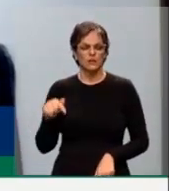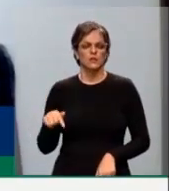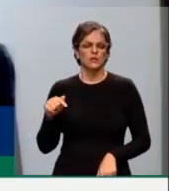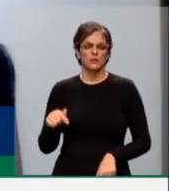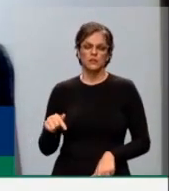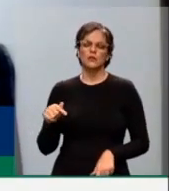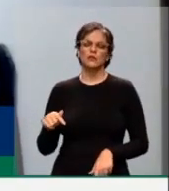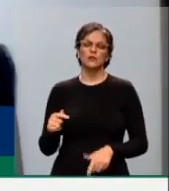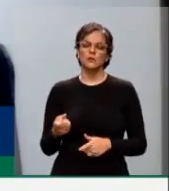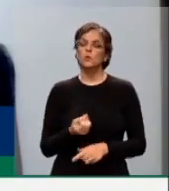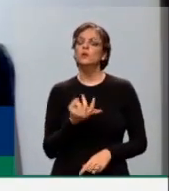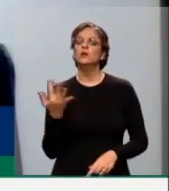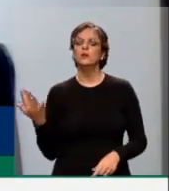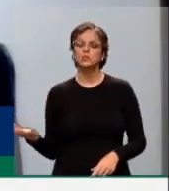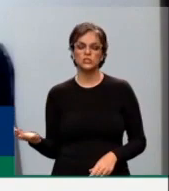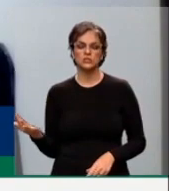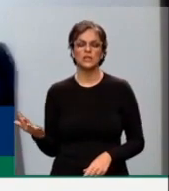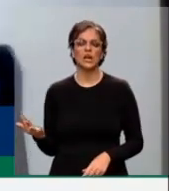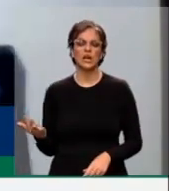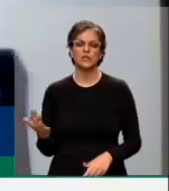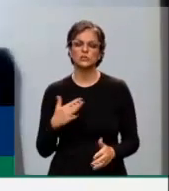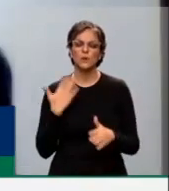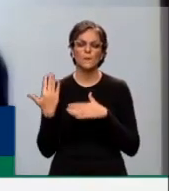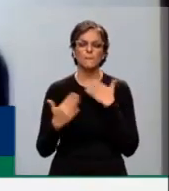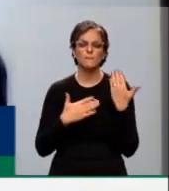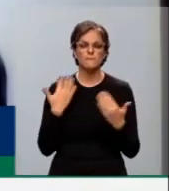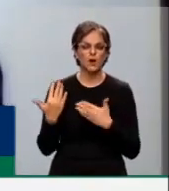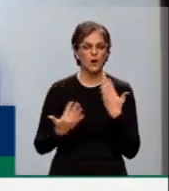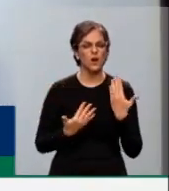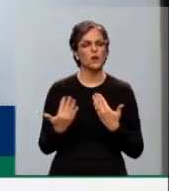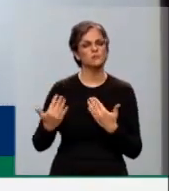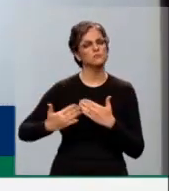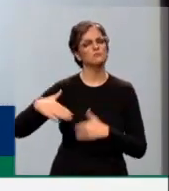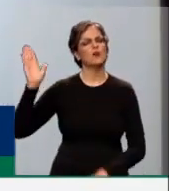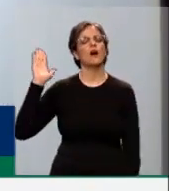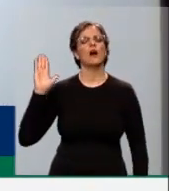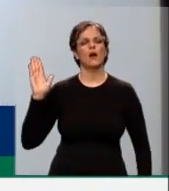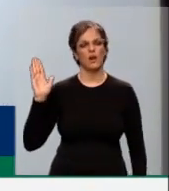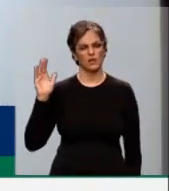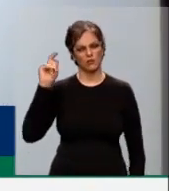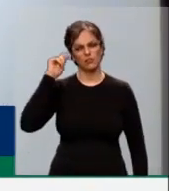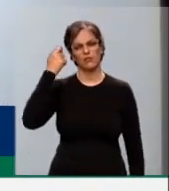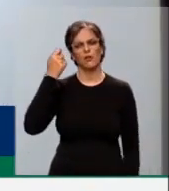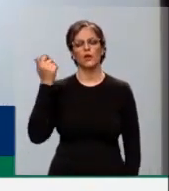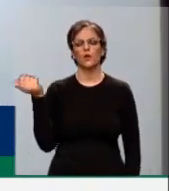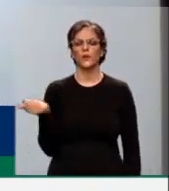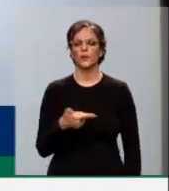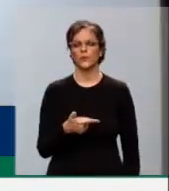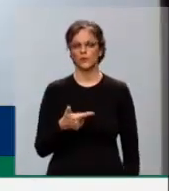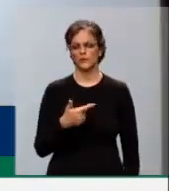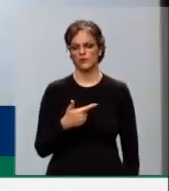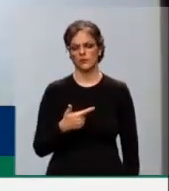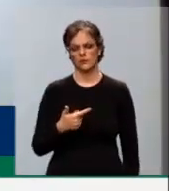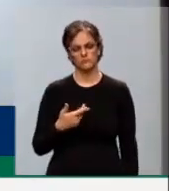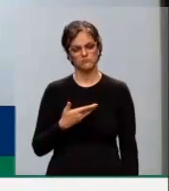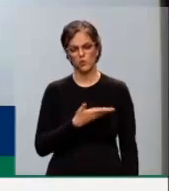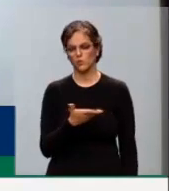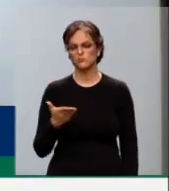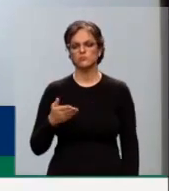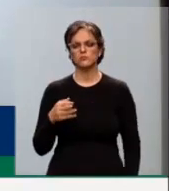a incidência de morte, né, a letalidade foi muito maior com relação à